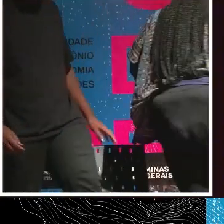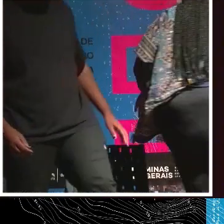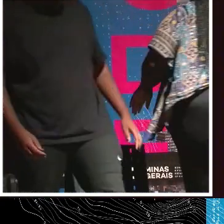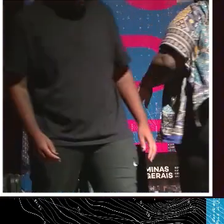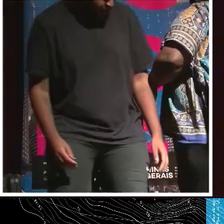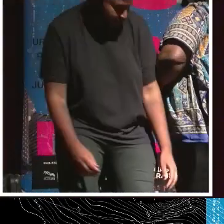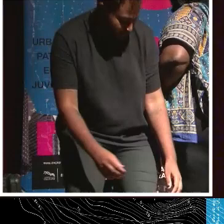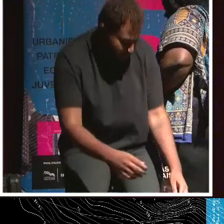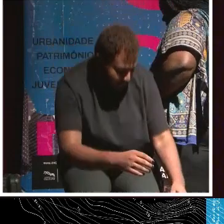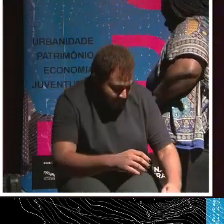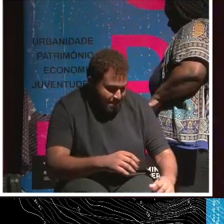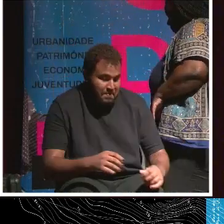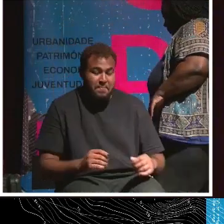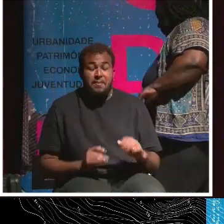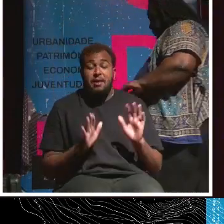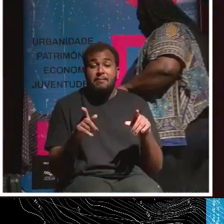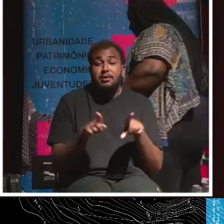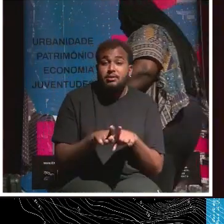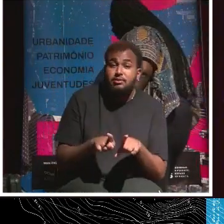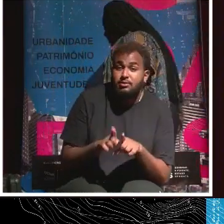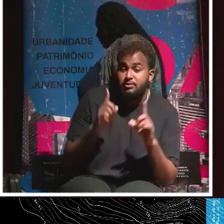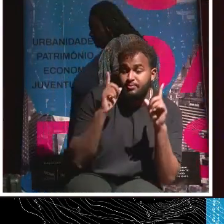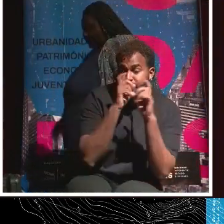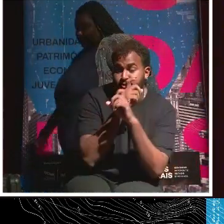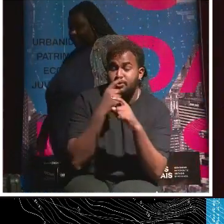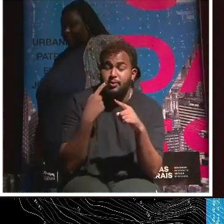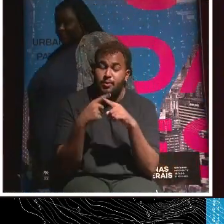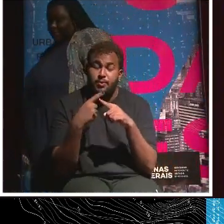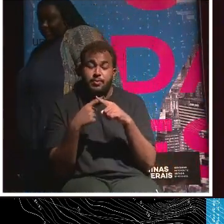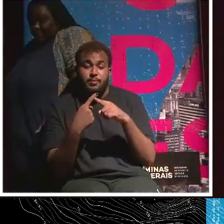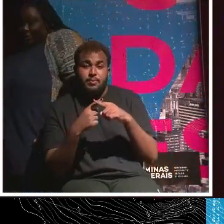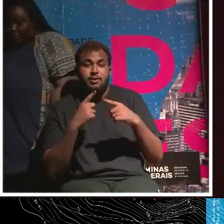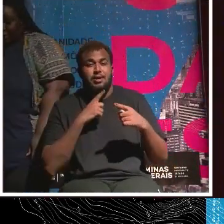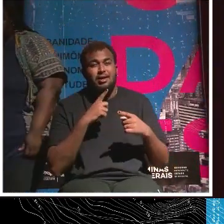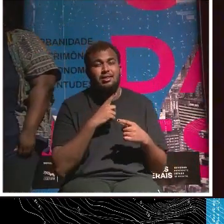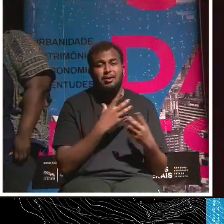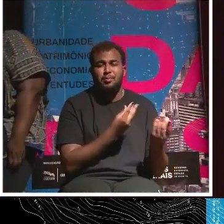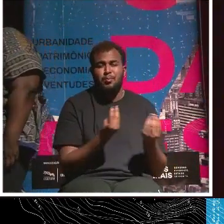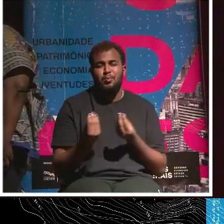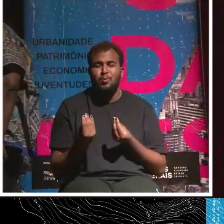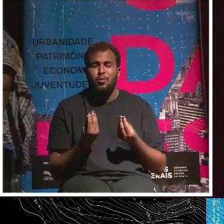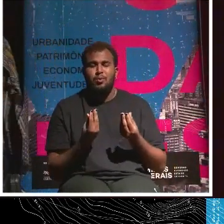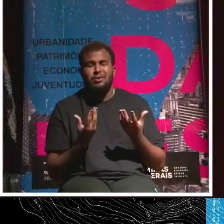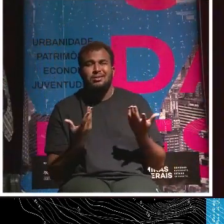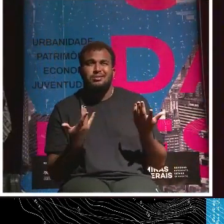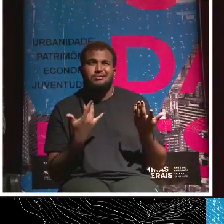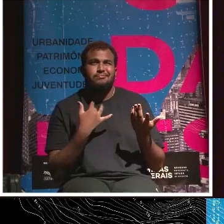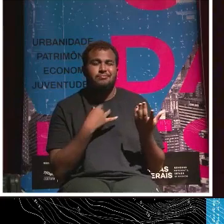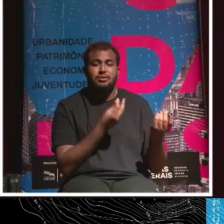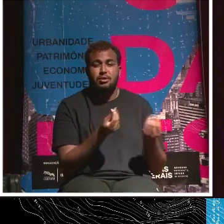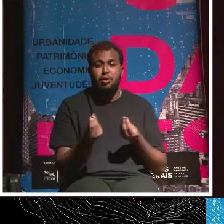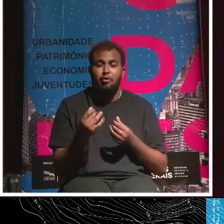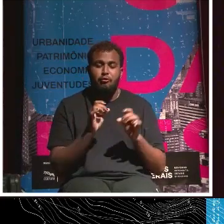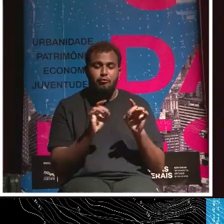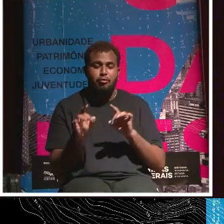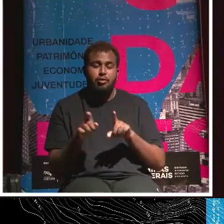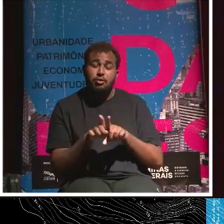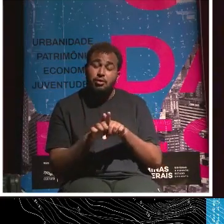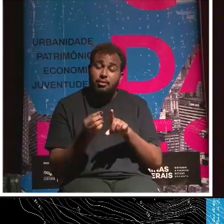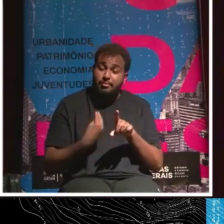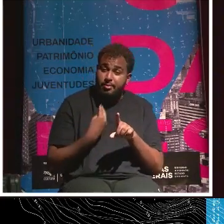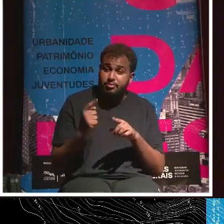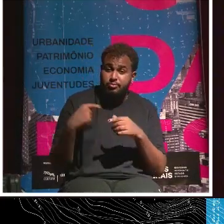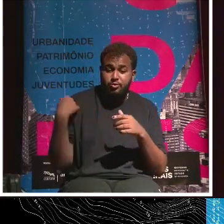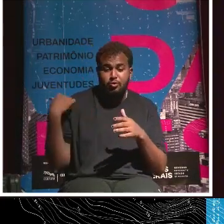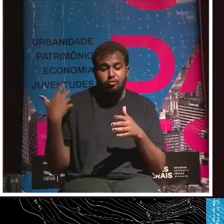tempo é difícil, porque temos vários aspectos que fizeram parte dos nossos